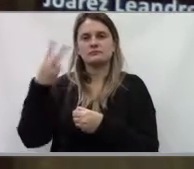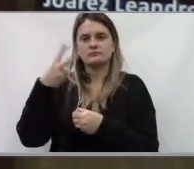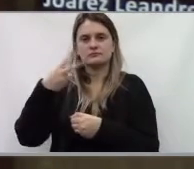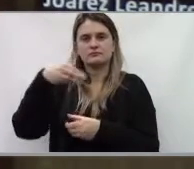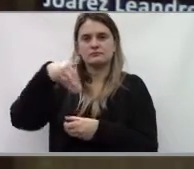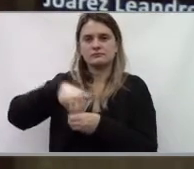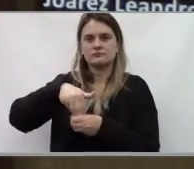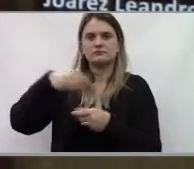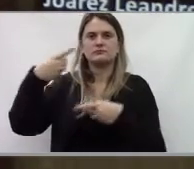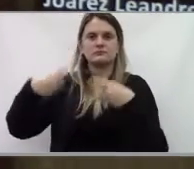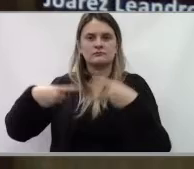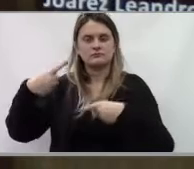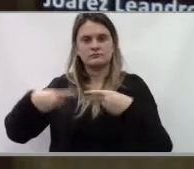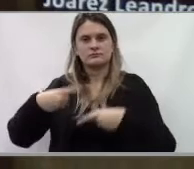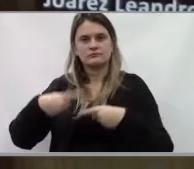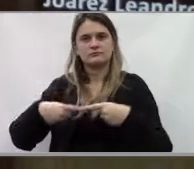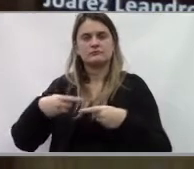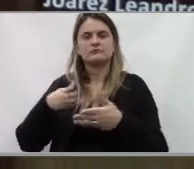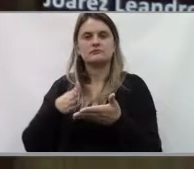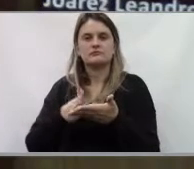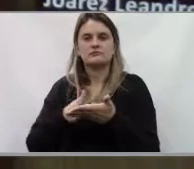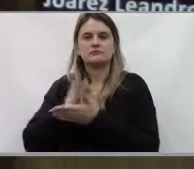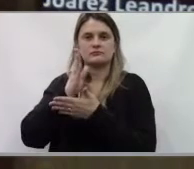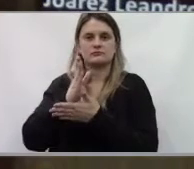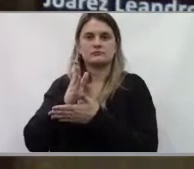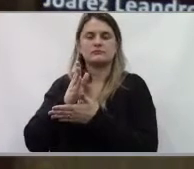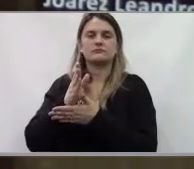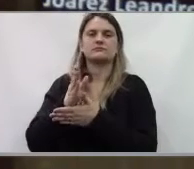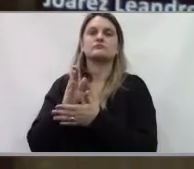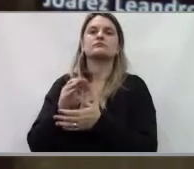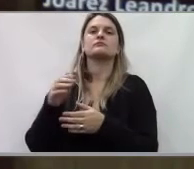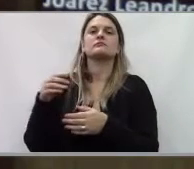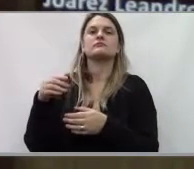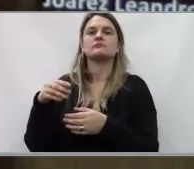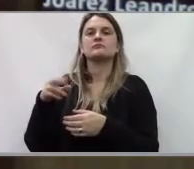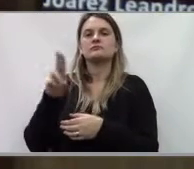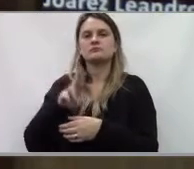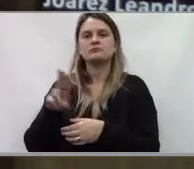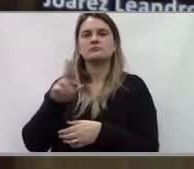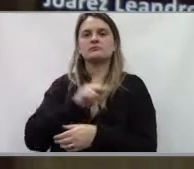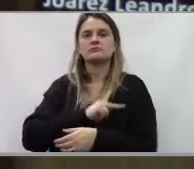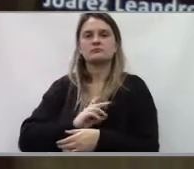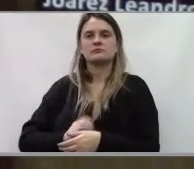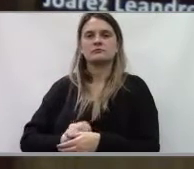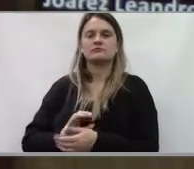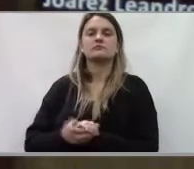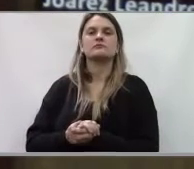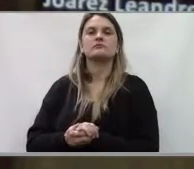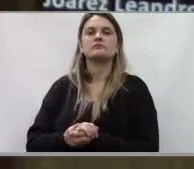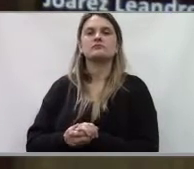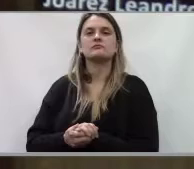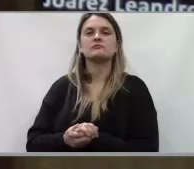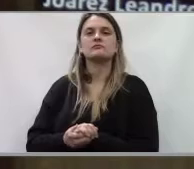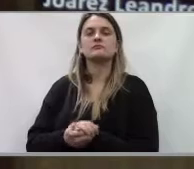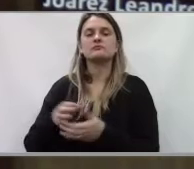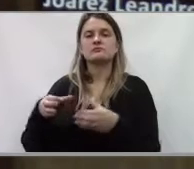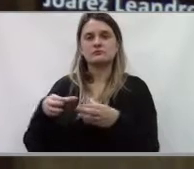a segunda votação e discussão e foi aprovado por unanimidade, então, a utilidade pública.